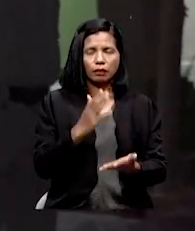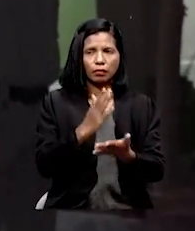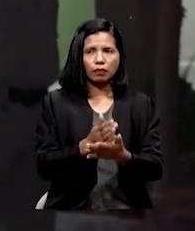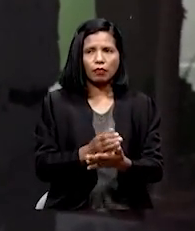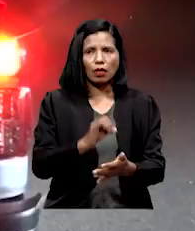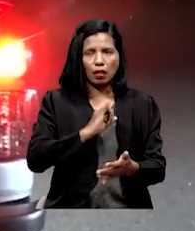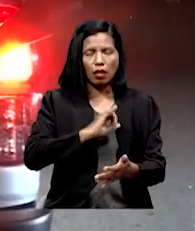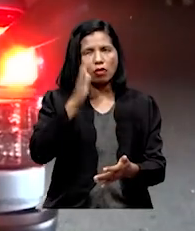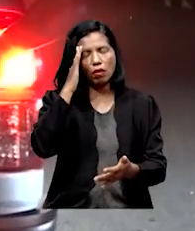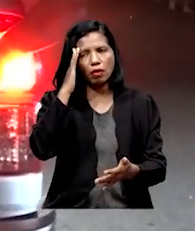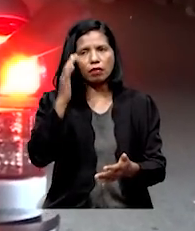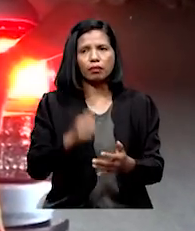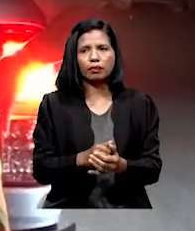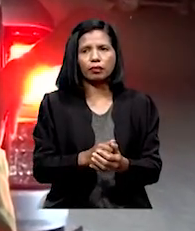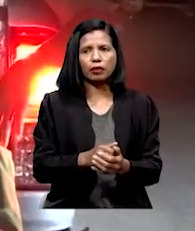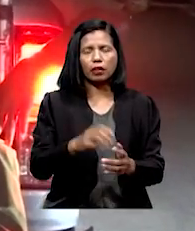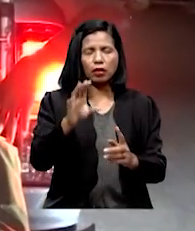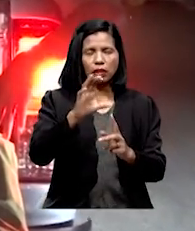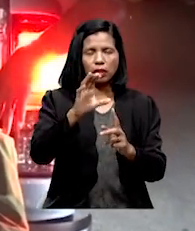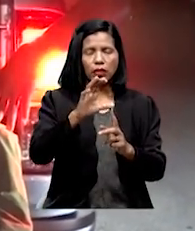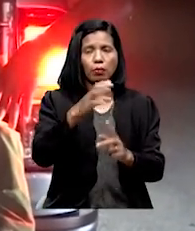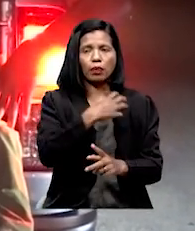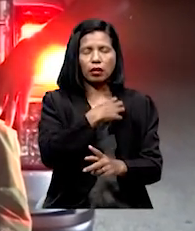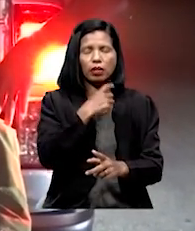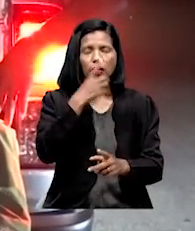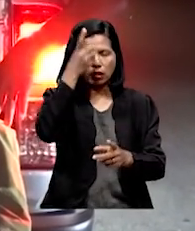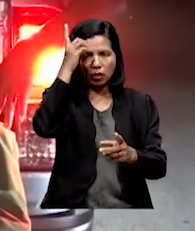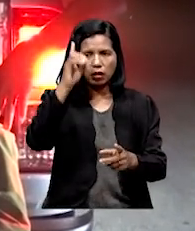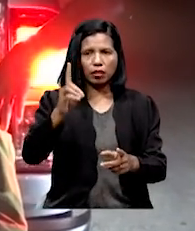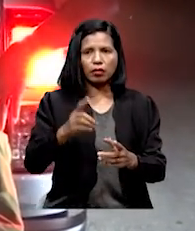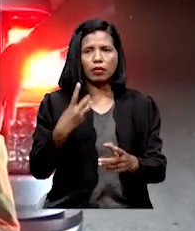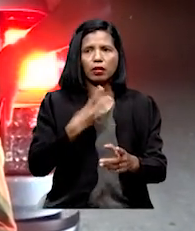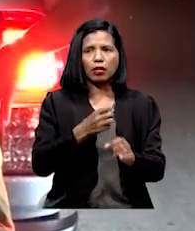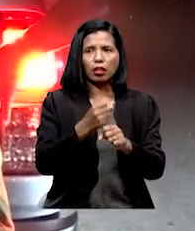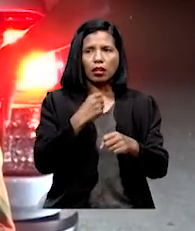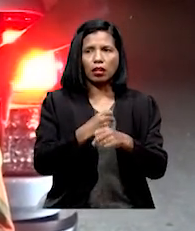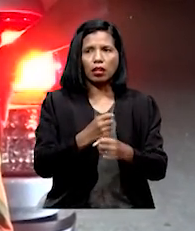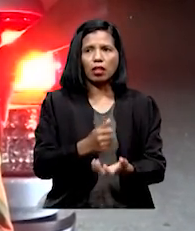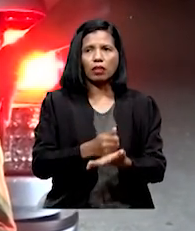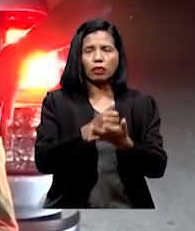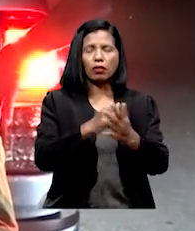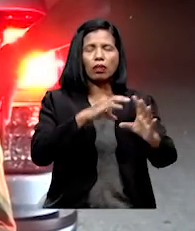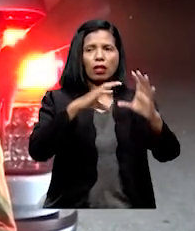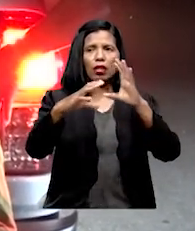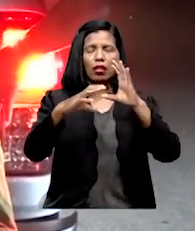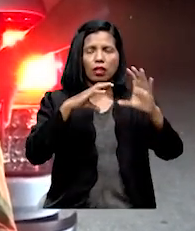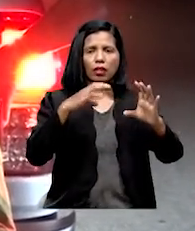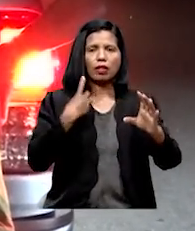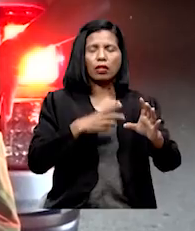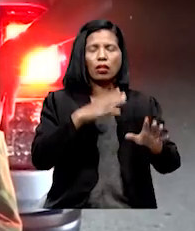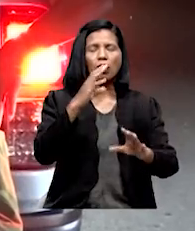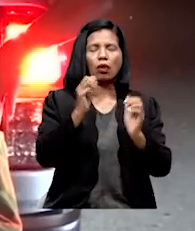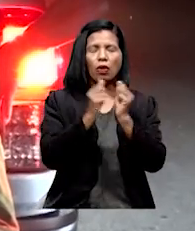ona itene rute ne, uen comando de sidi ona, orsida se halo patrulhamento apoio ho careta. Significa ito careta